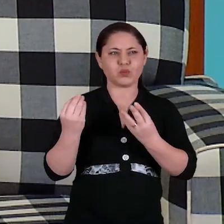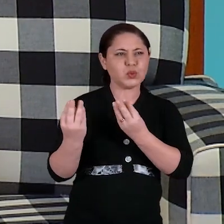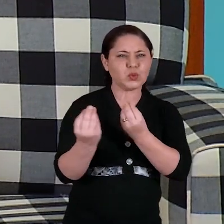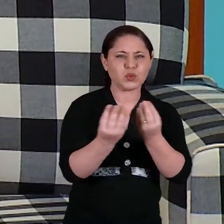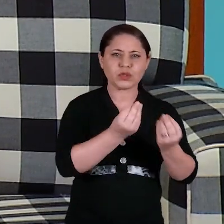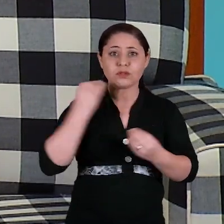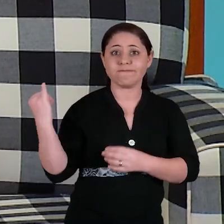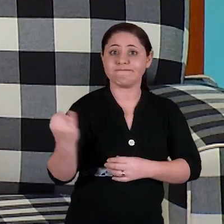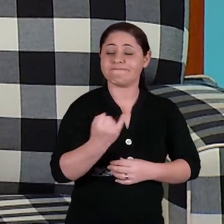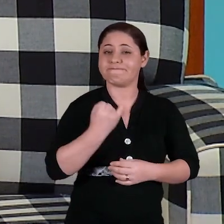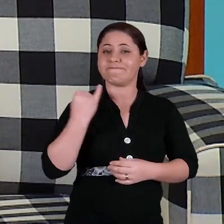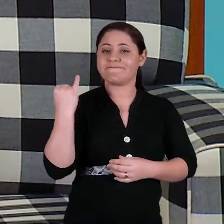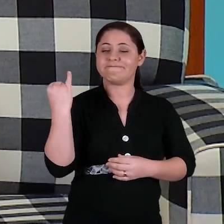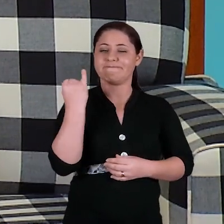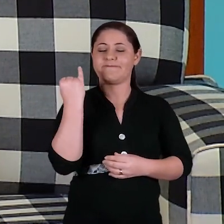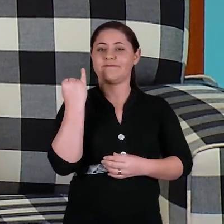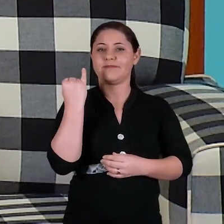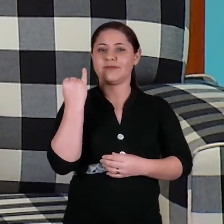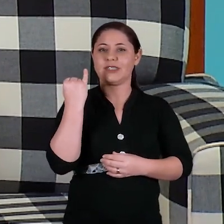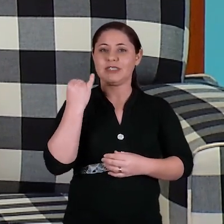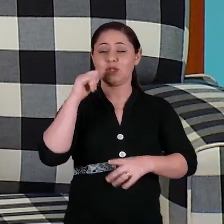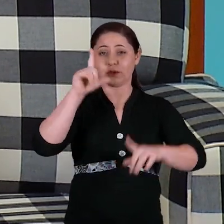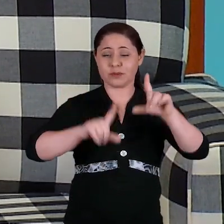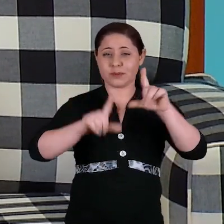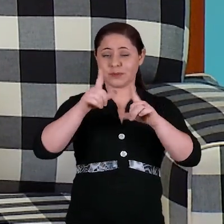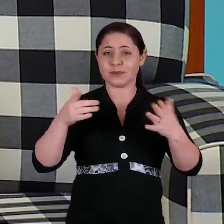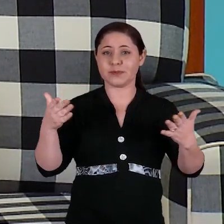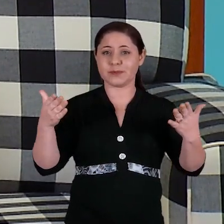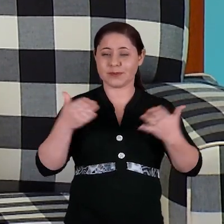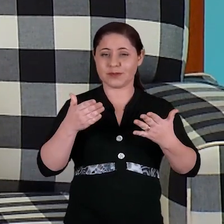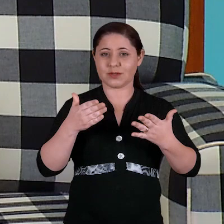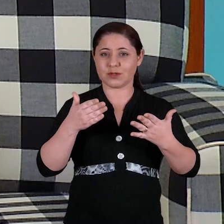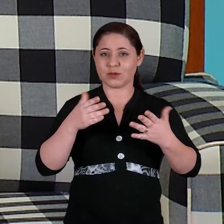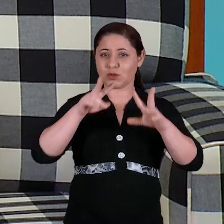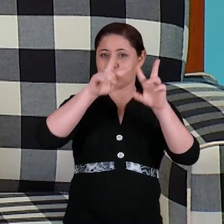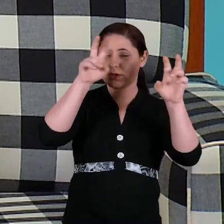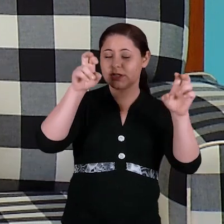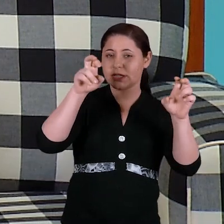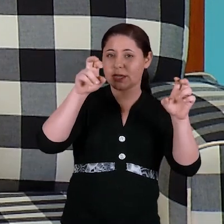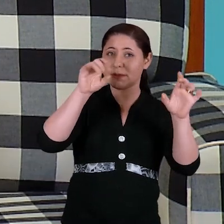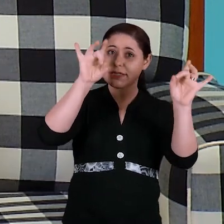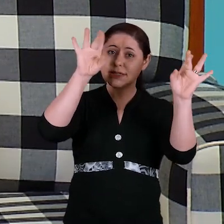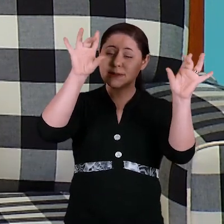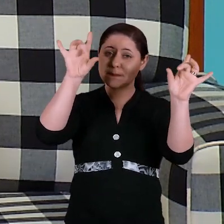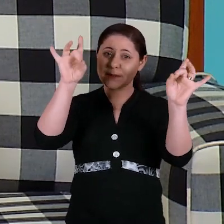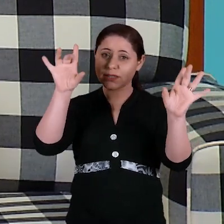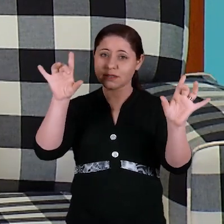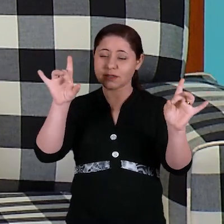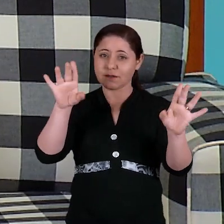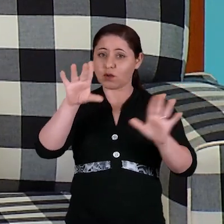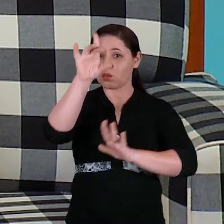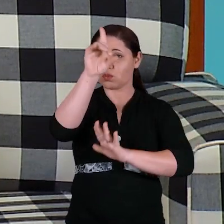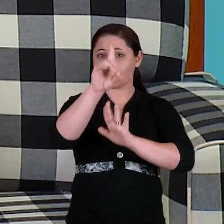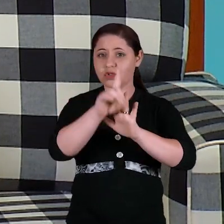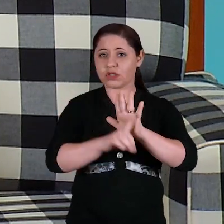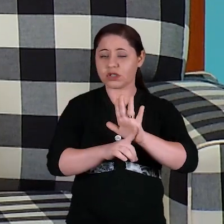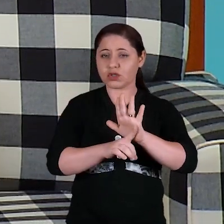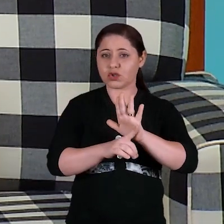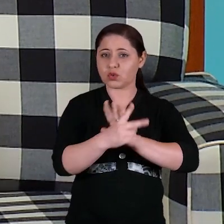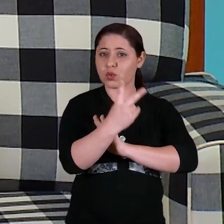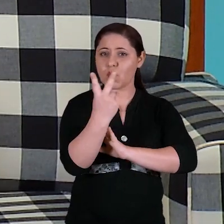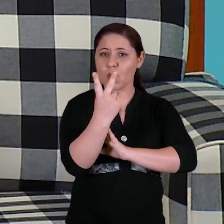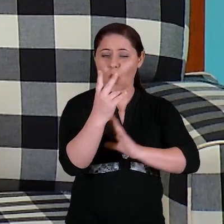mas muito importantes. E nesse programa nós vamos abordar especificamente os direitos de